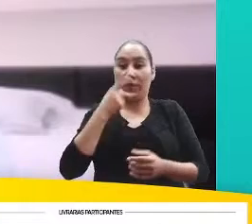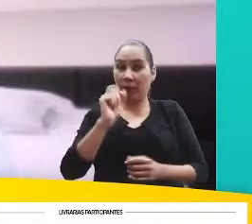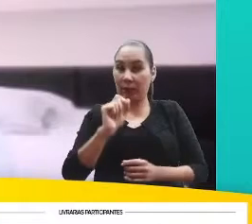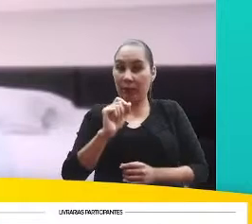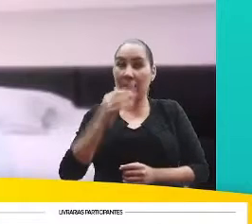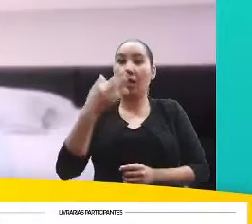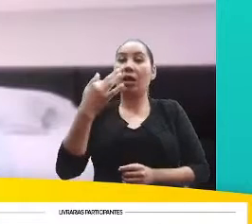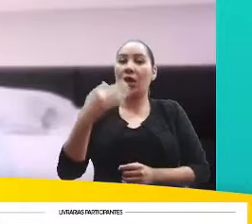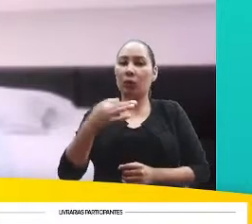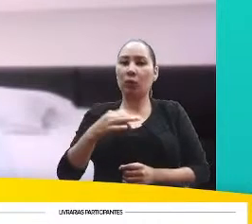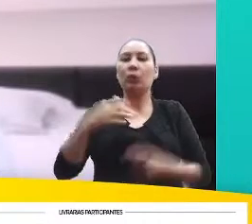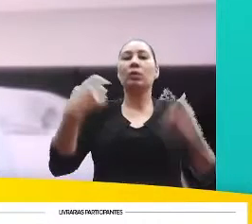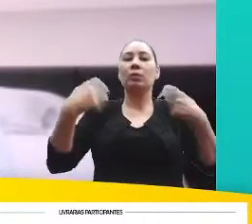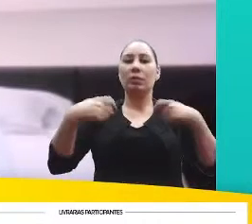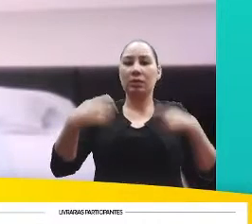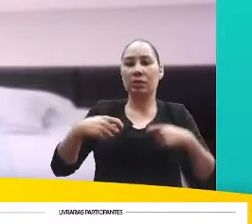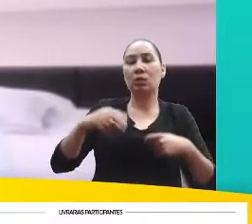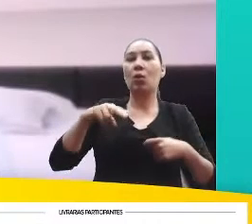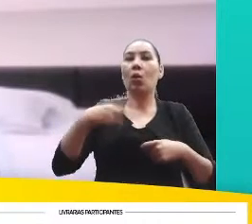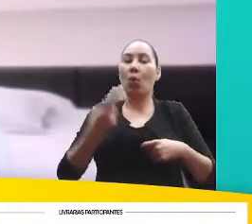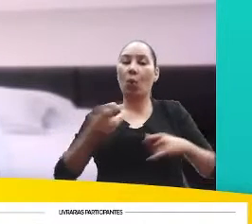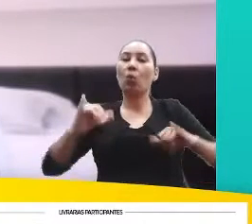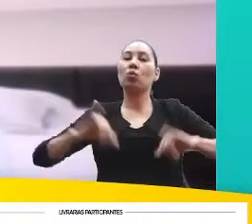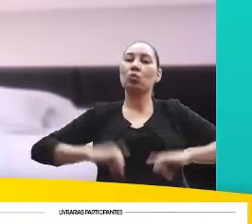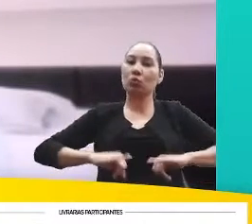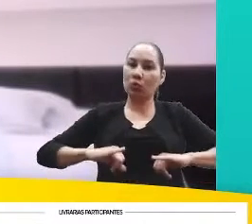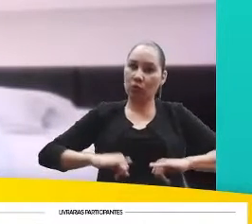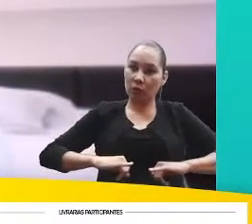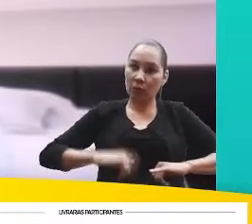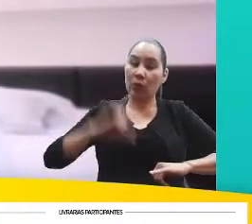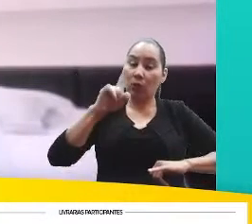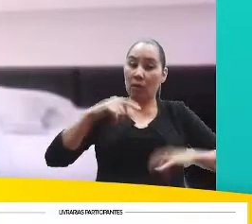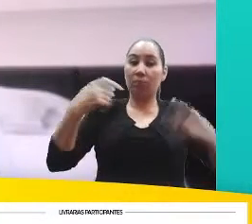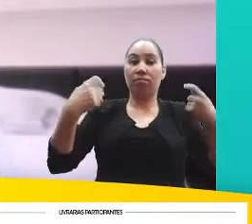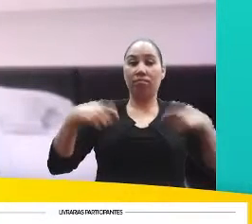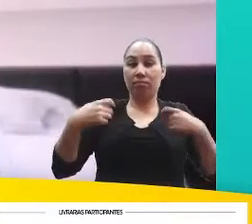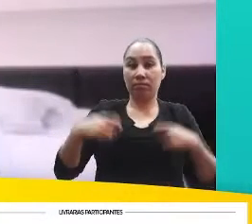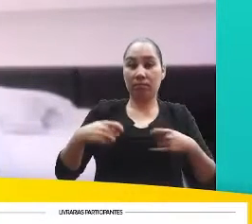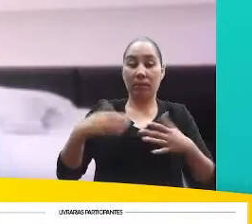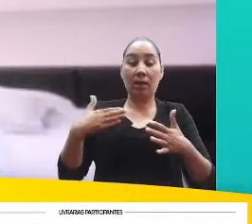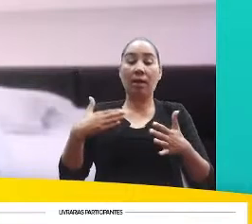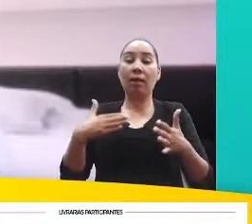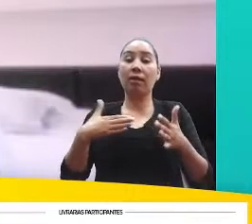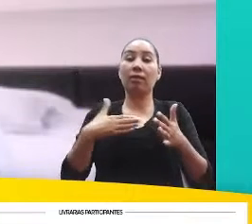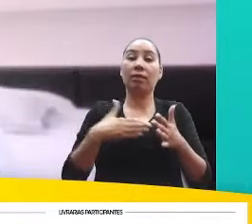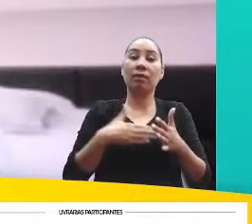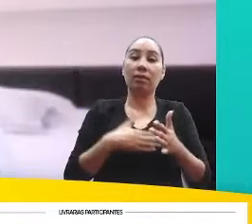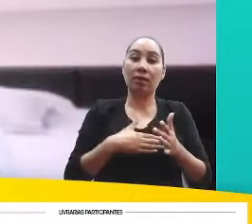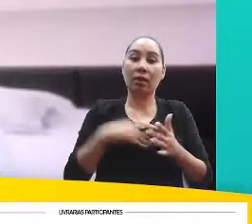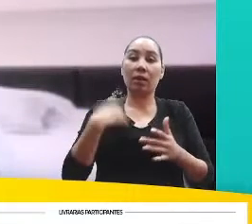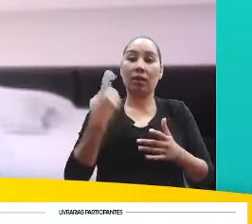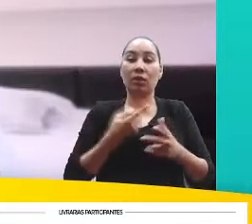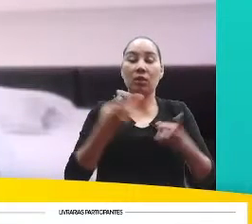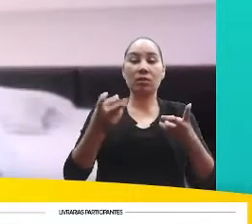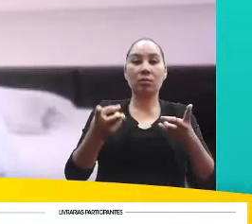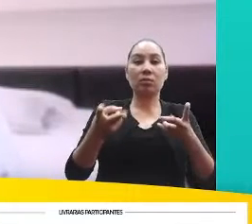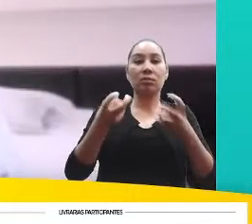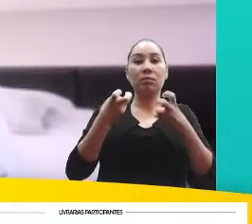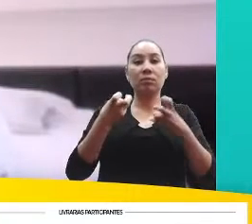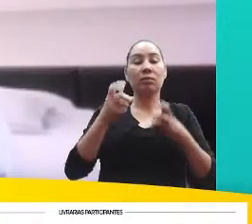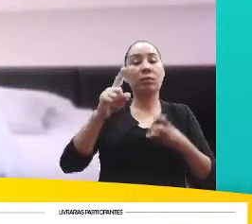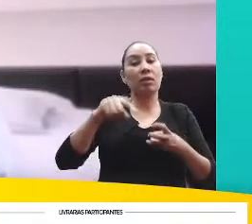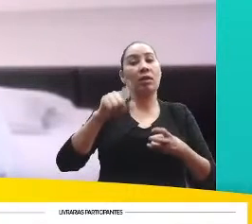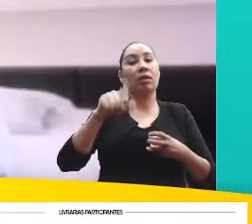é necessária, ou o sofrimento é necessário, até que nos damos conta de que ele